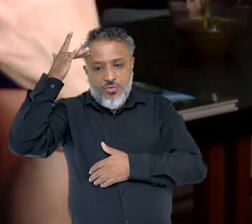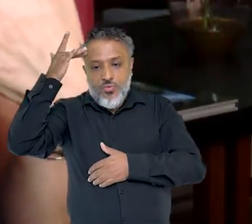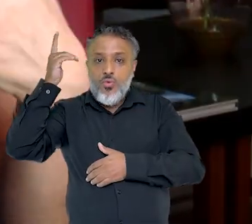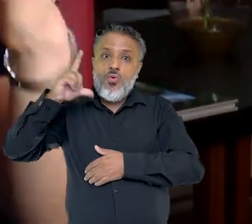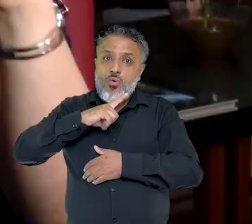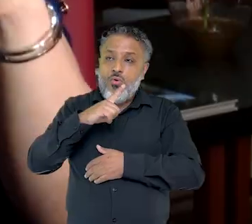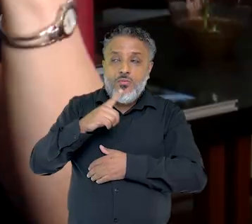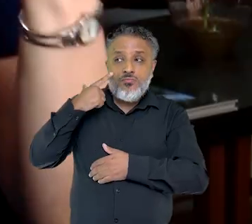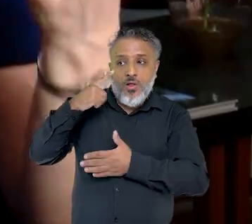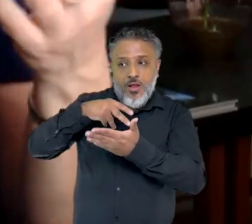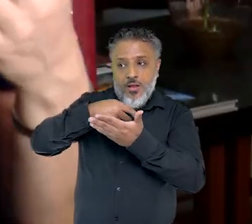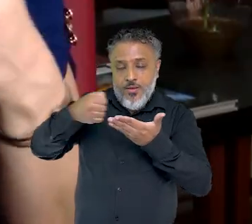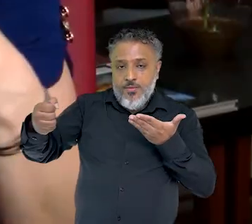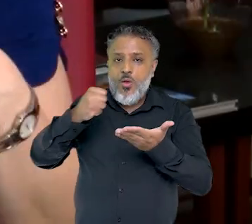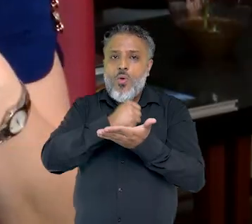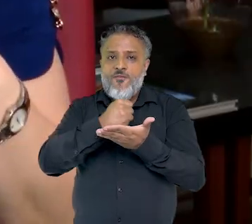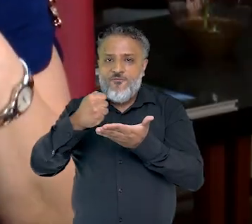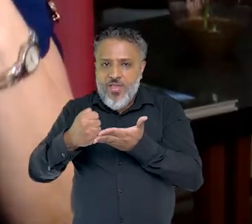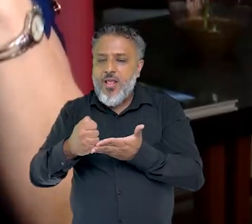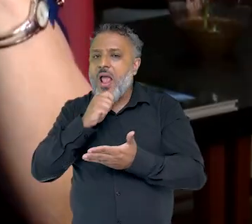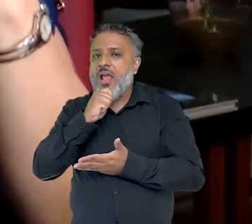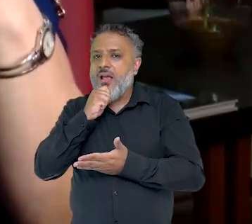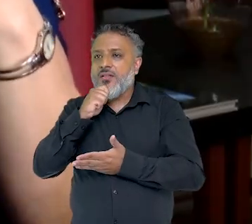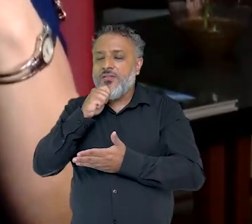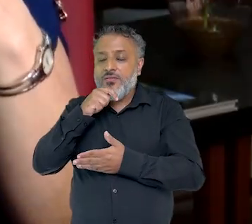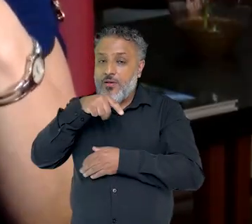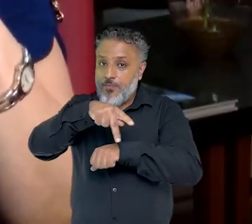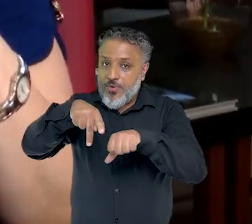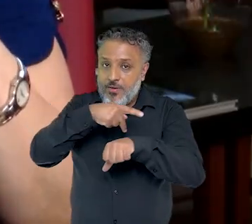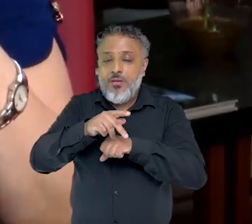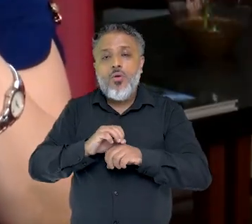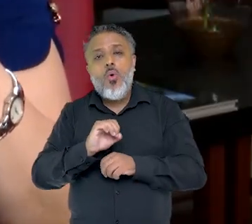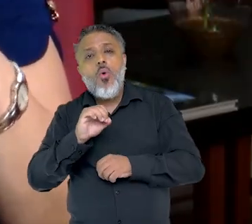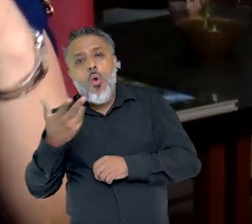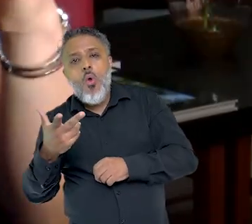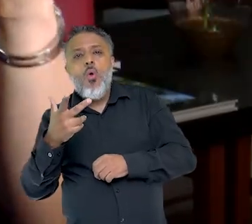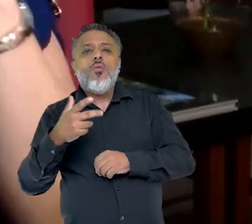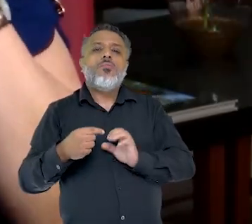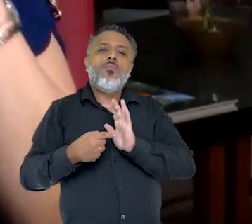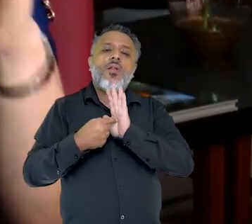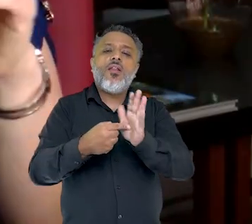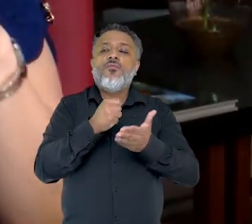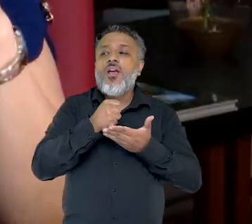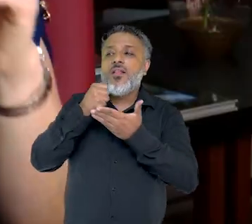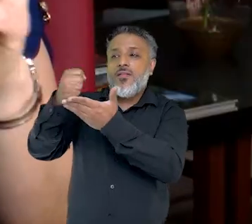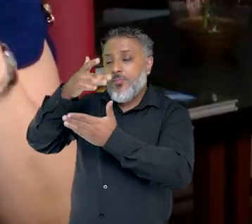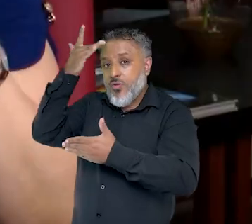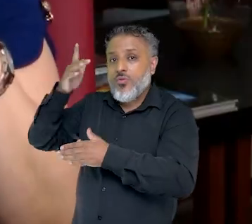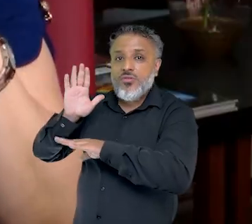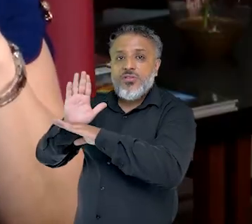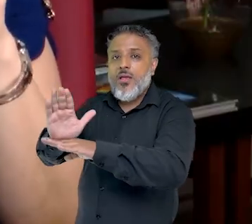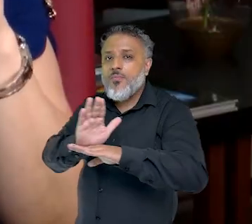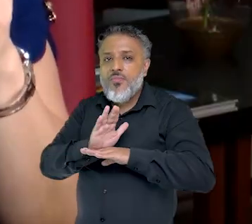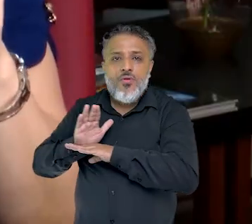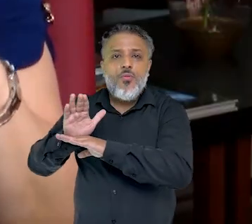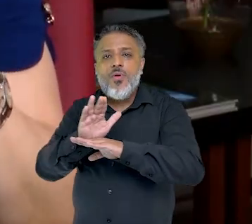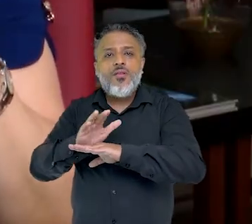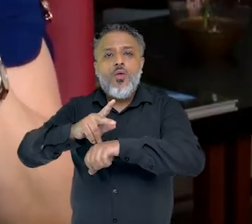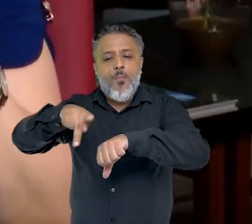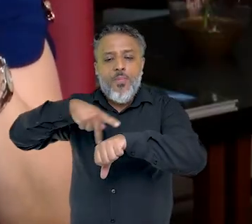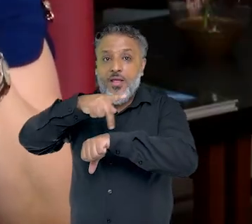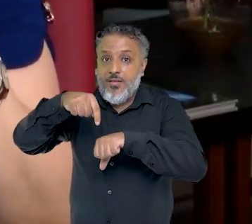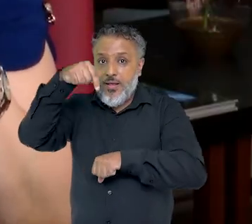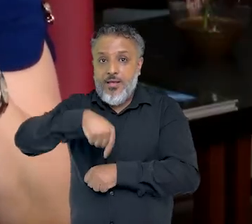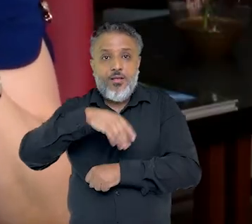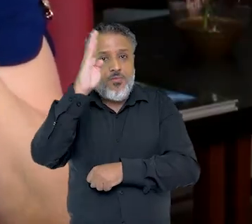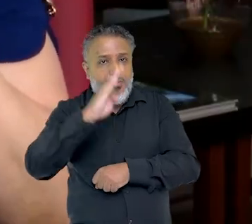a vistos, né, quando elas ainda não chegaram no país, ou para transportar essas pessoas sempre em cooperação com os países. Aqui no Brasil,